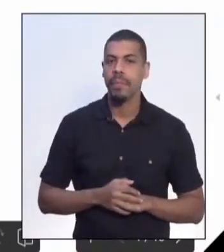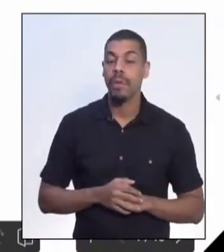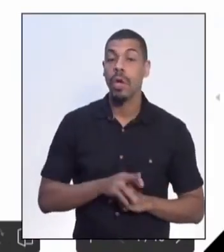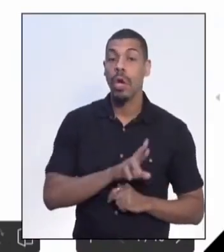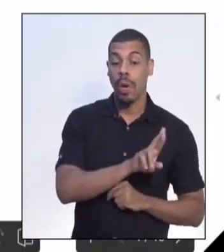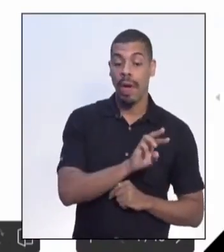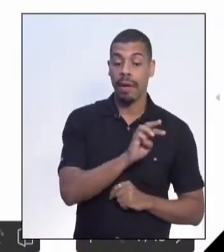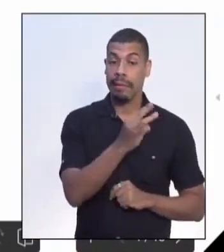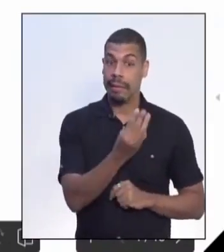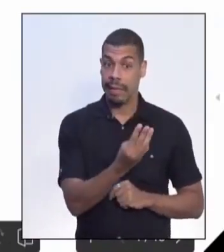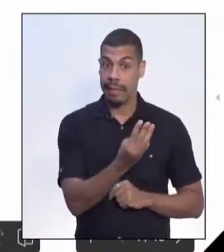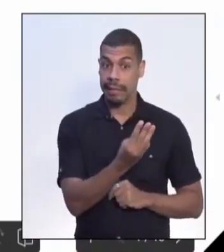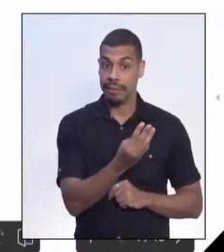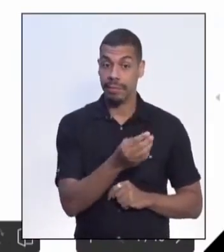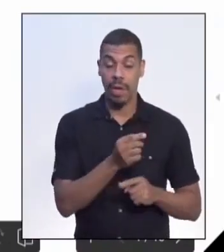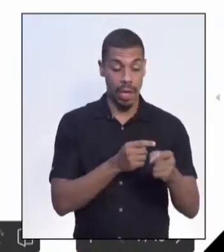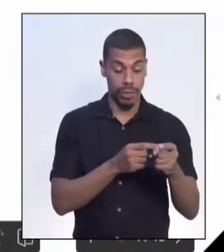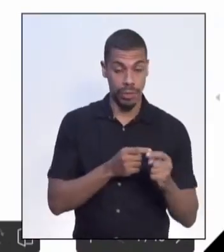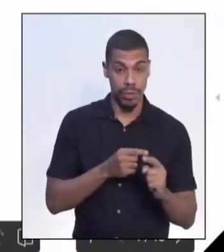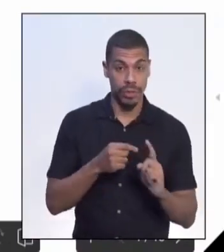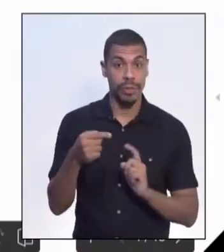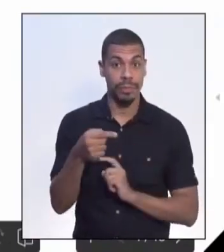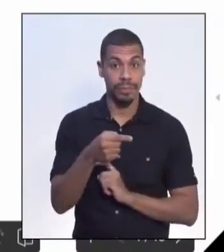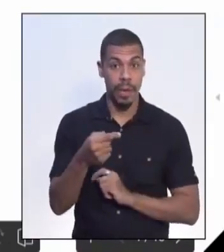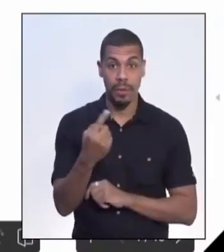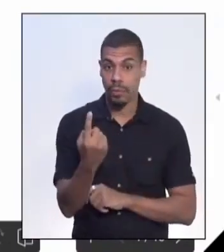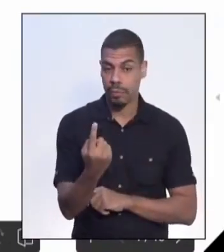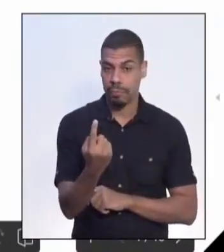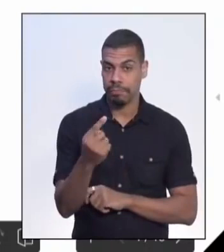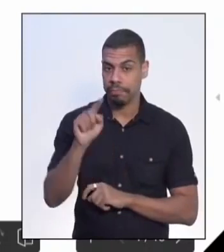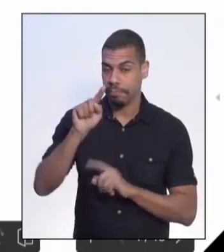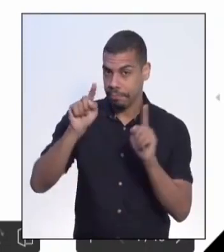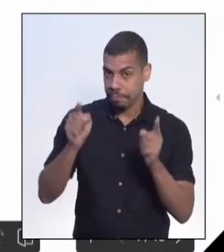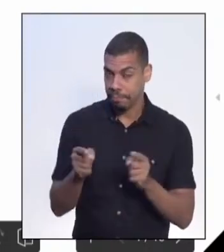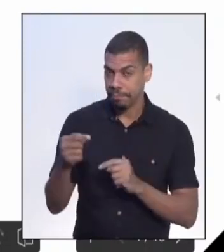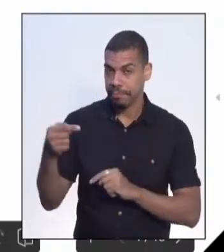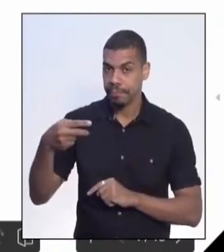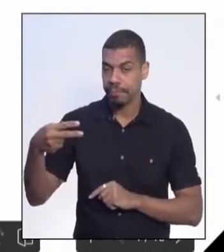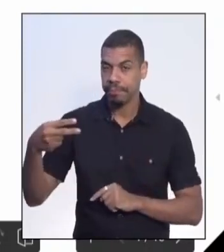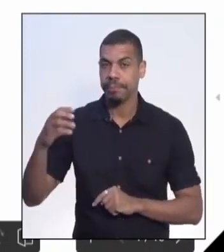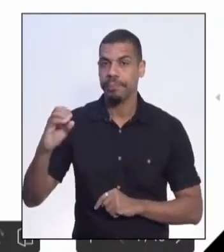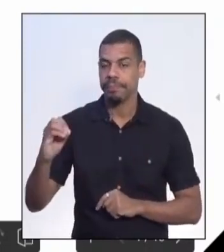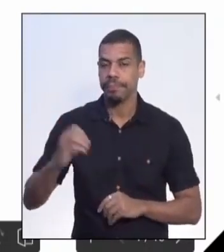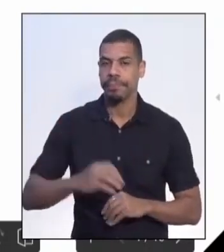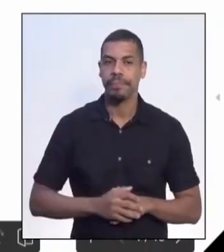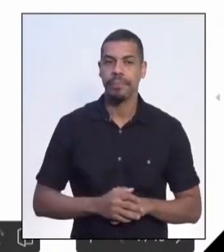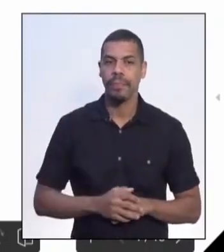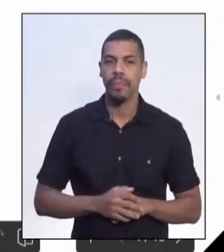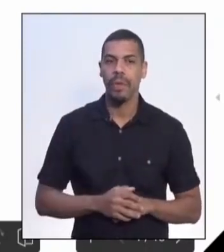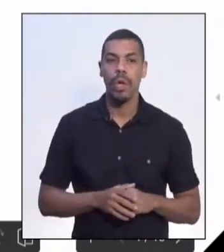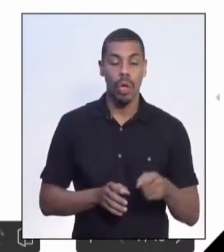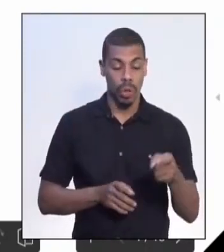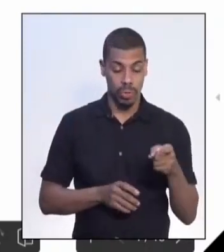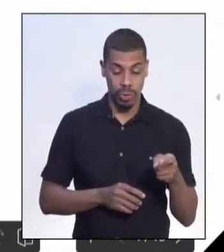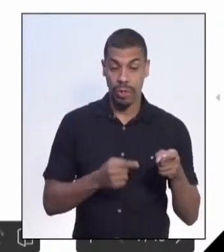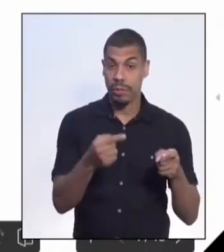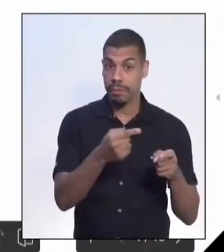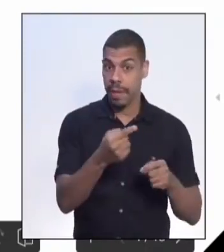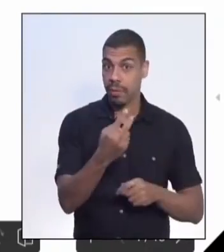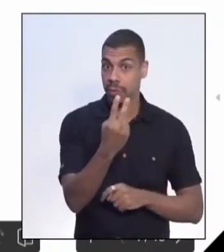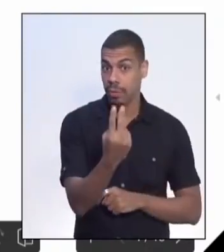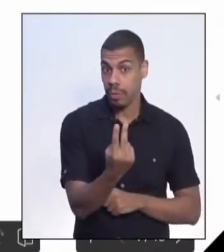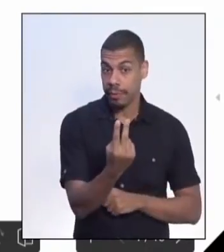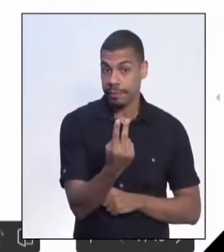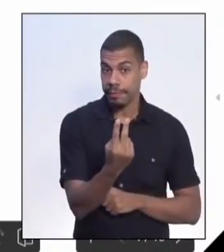E X menos R3, que é 1. Muito bem. Então, aqui, o X menos 2